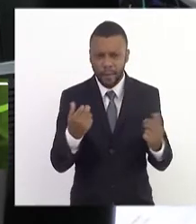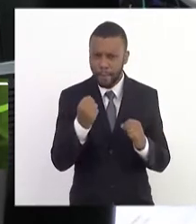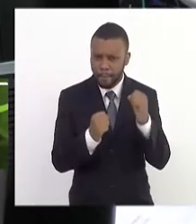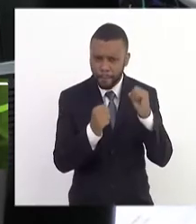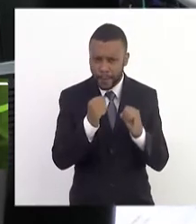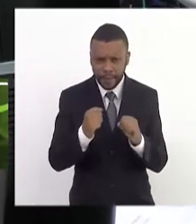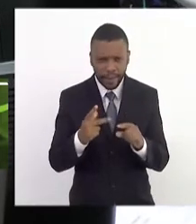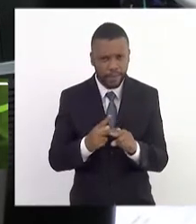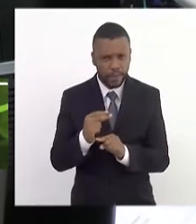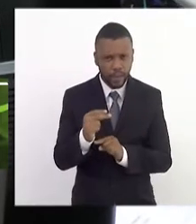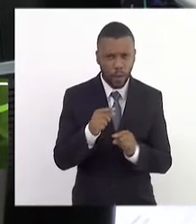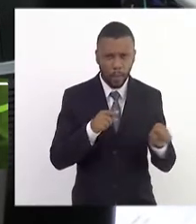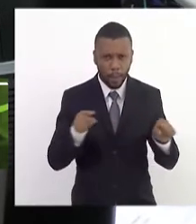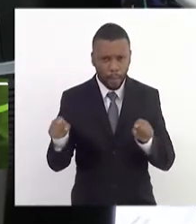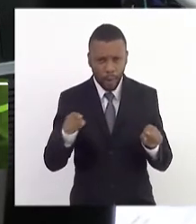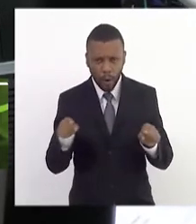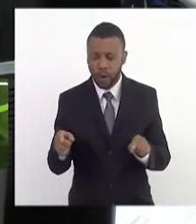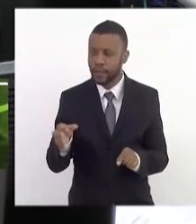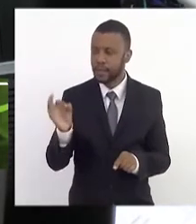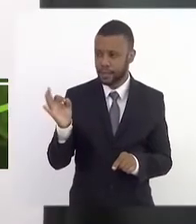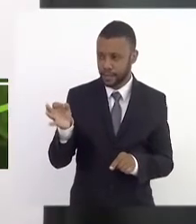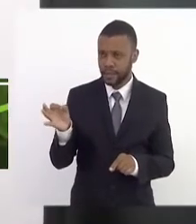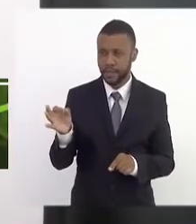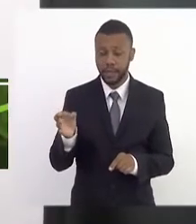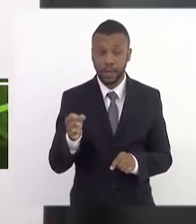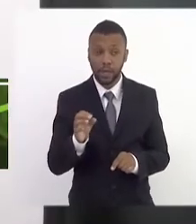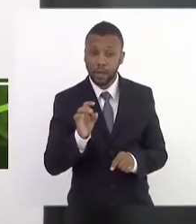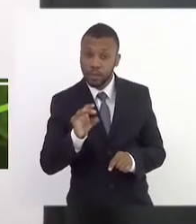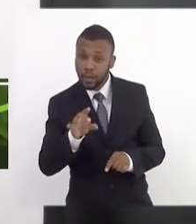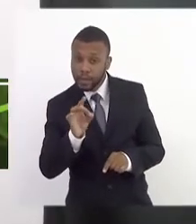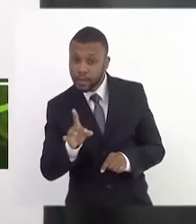Sim. Sozinha?